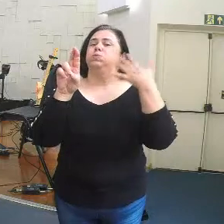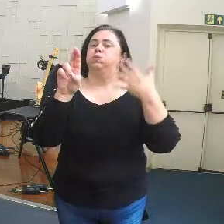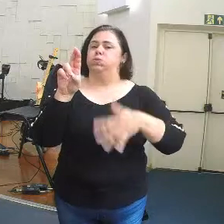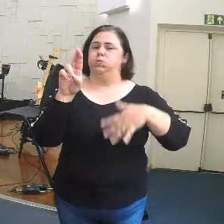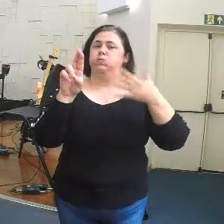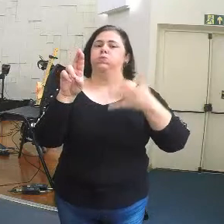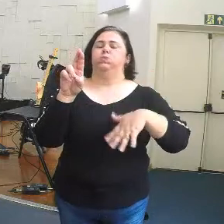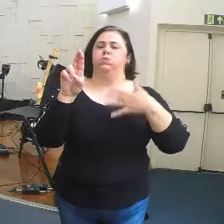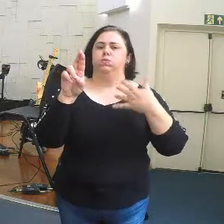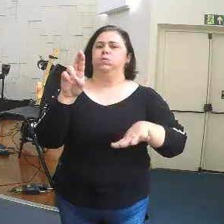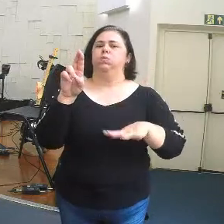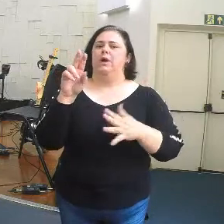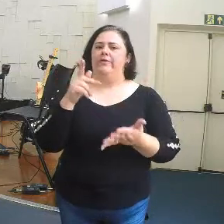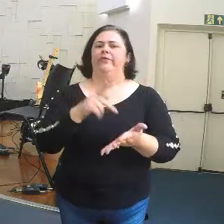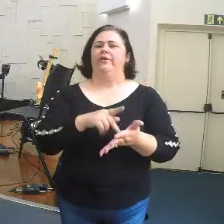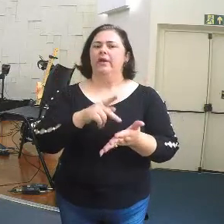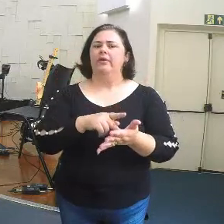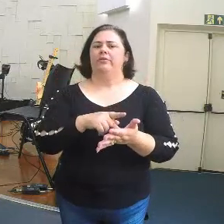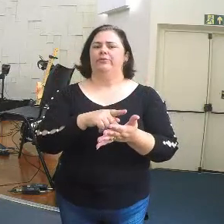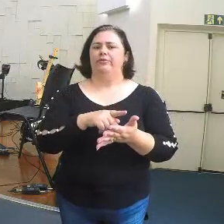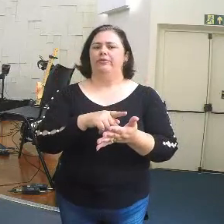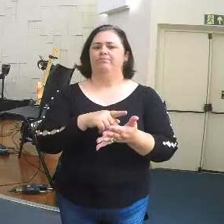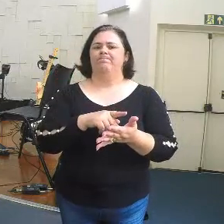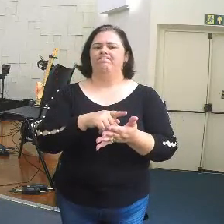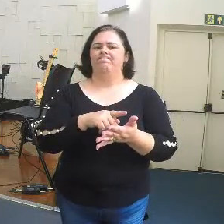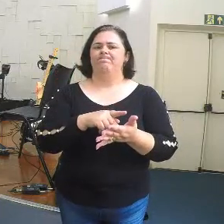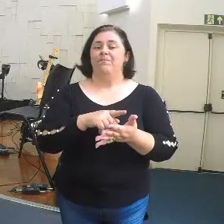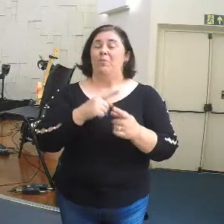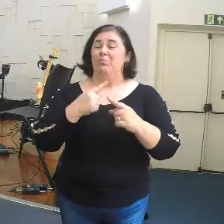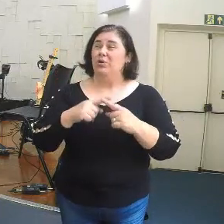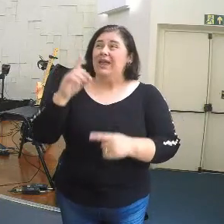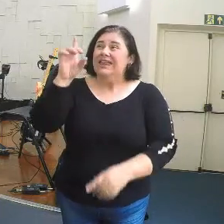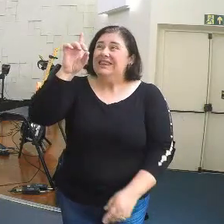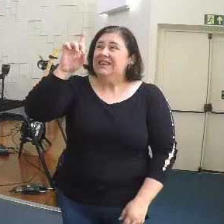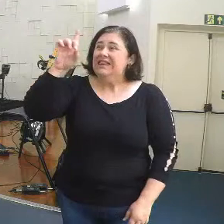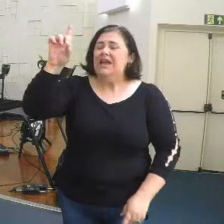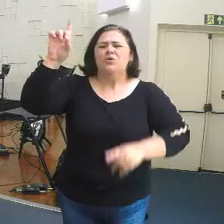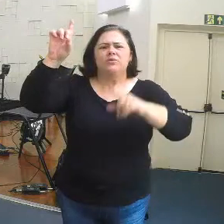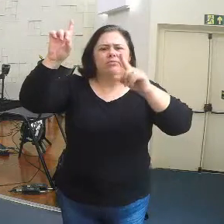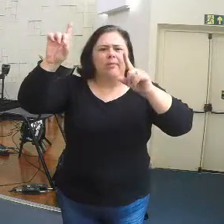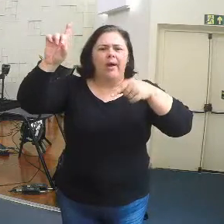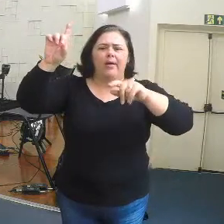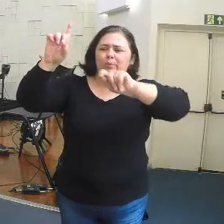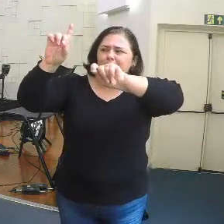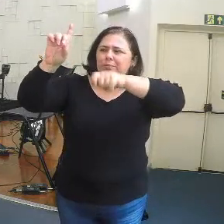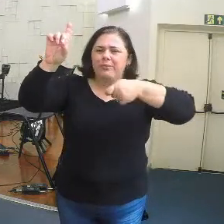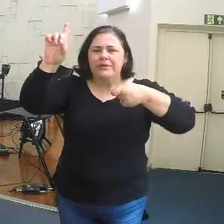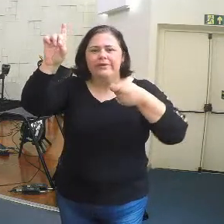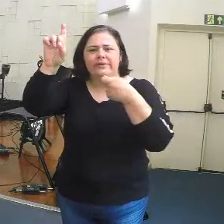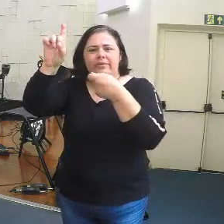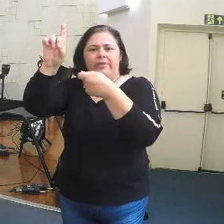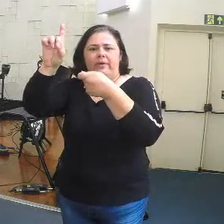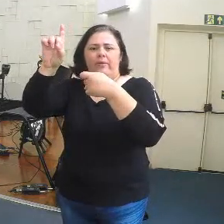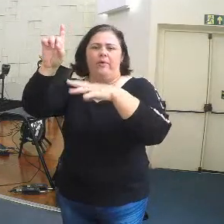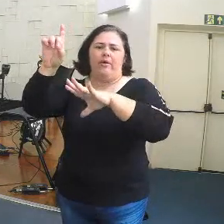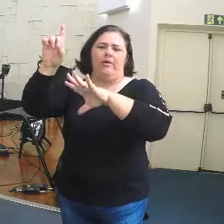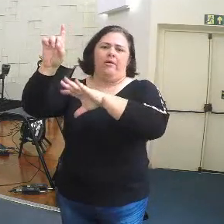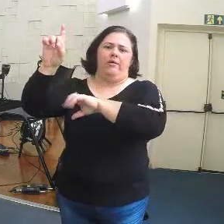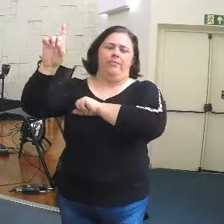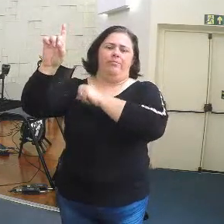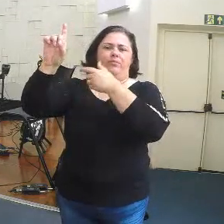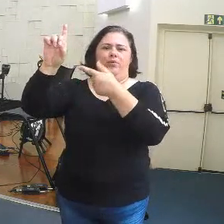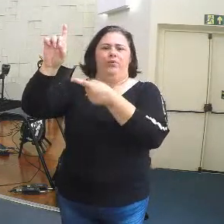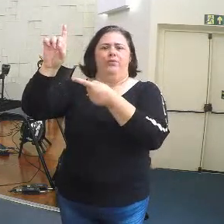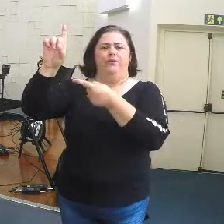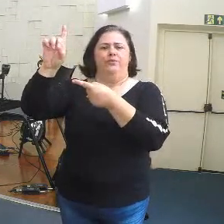Porque essa revelação de Deus como sendo amor é a prova